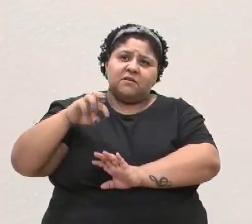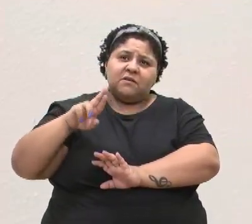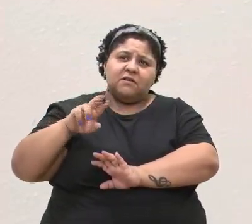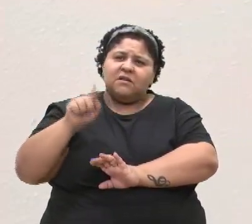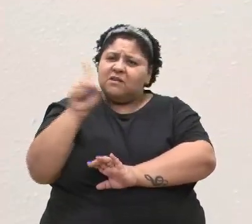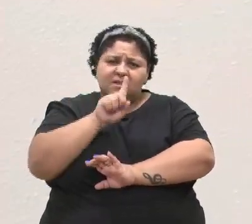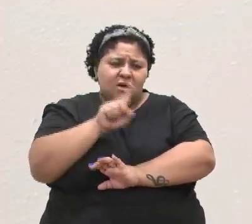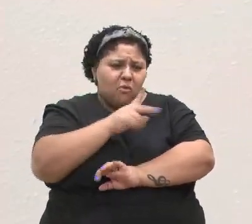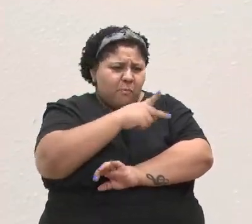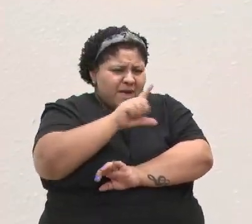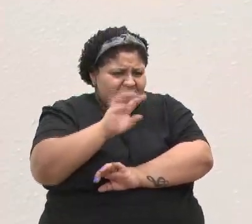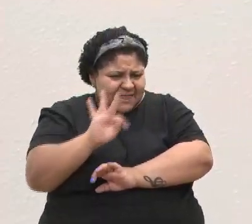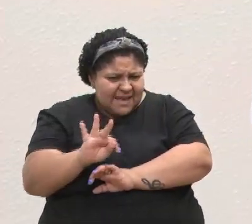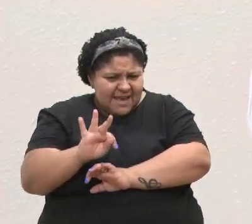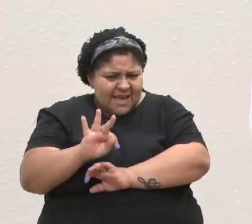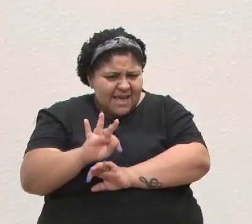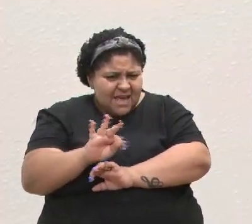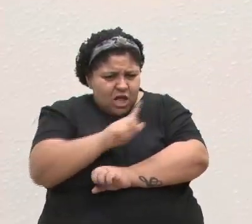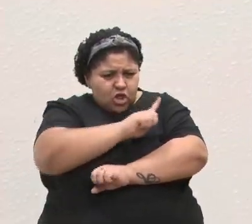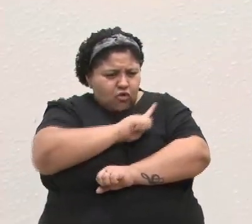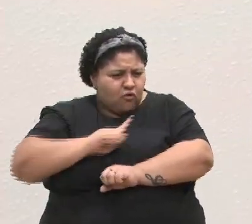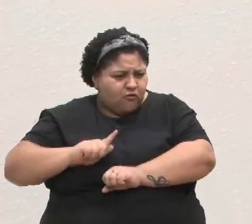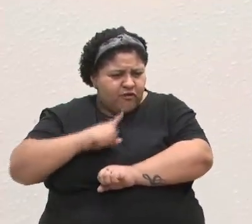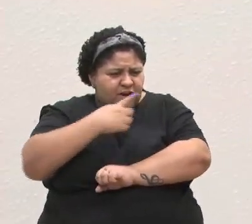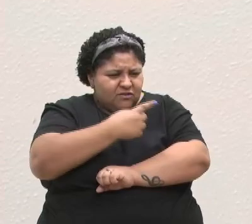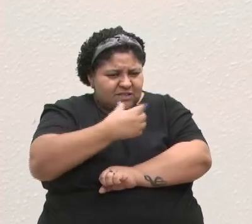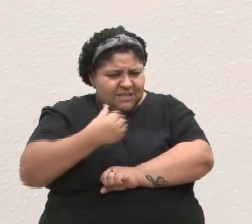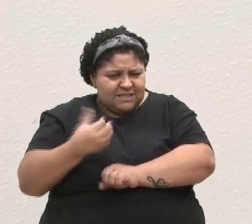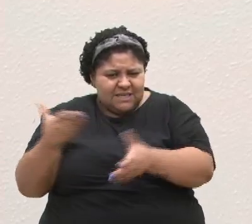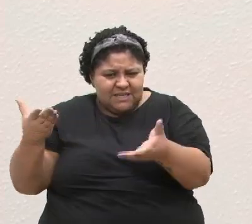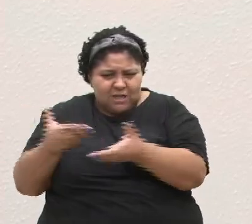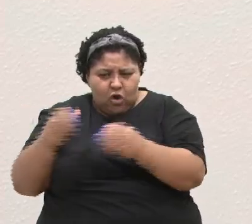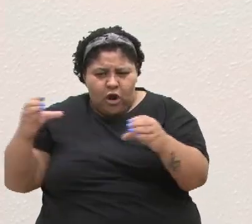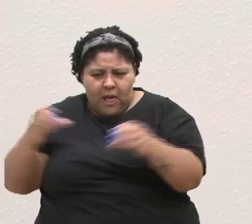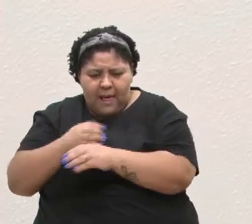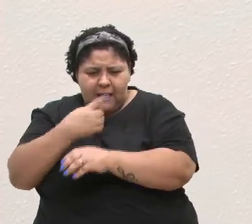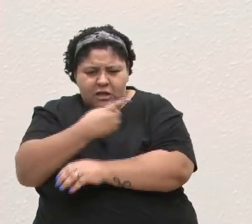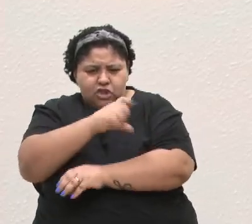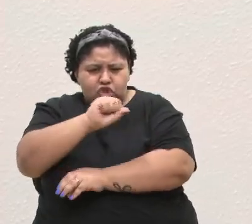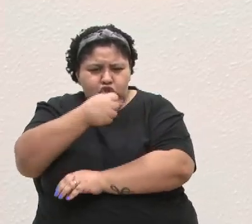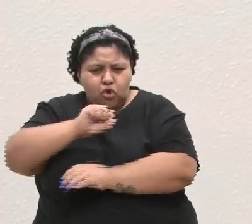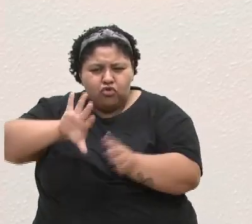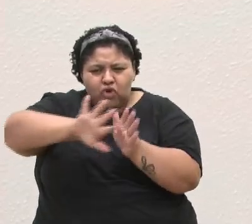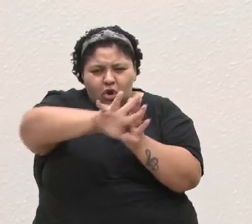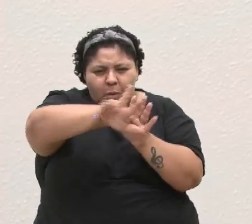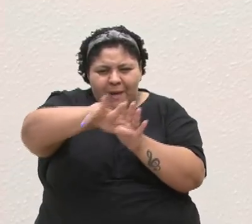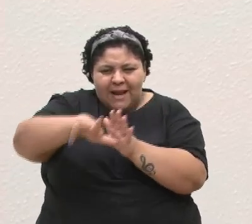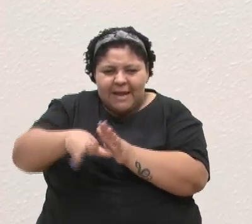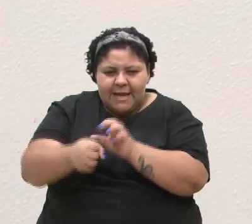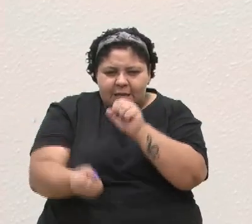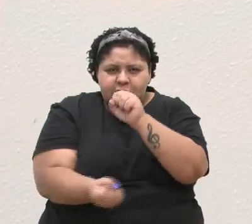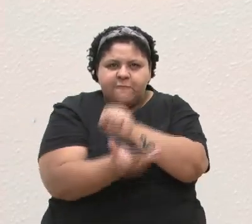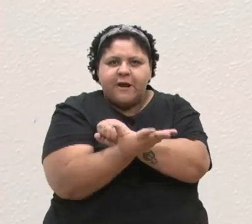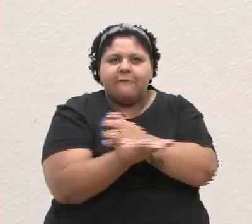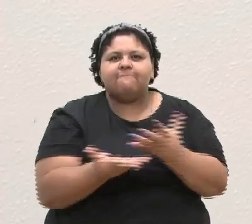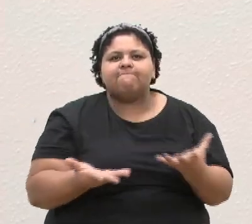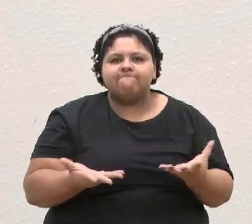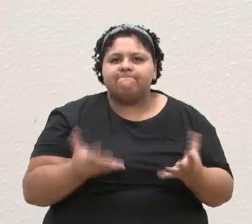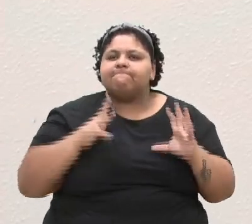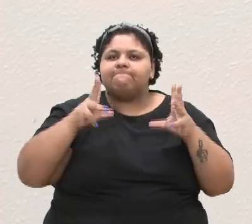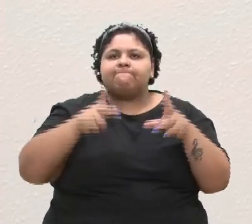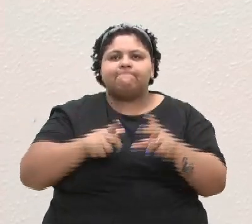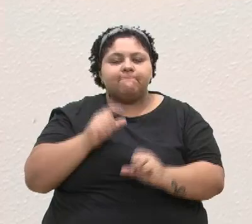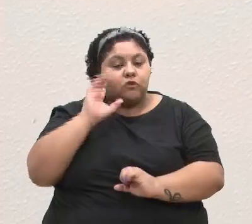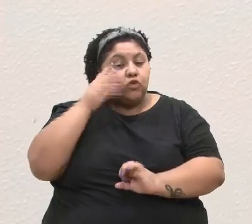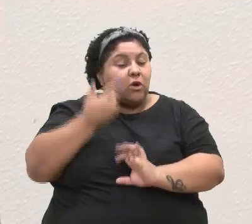16 anos. E agora estão completando 18 de roubalheira, de corrupção, enfim, que foi tudo que